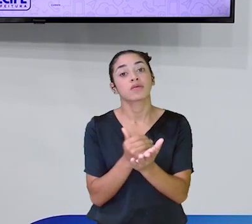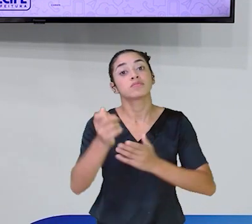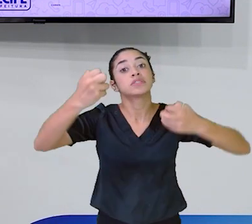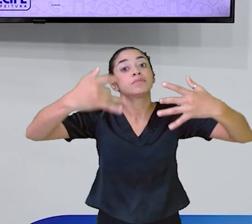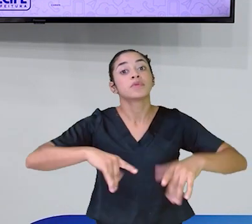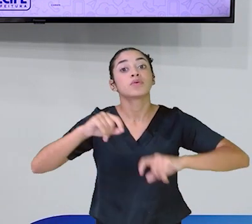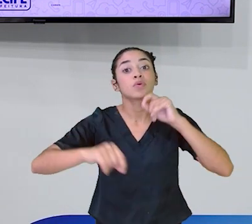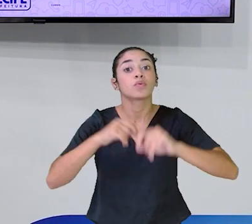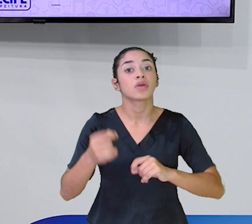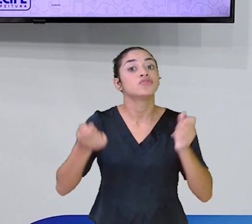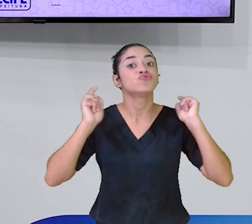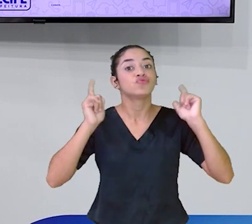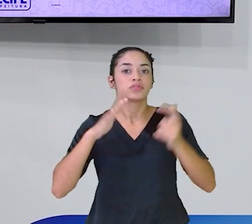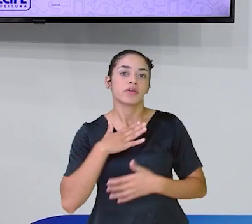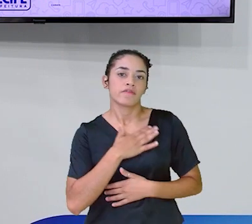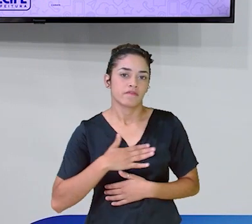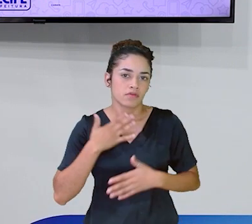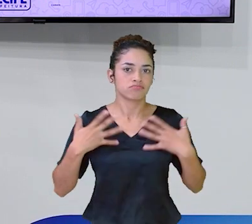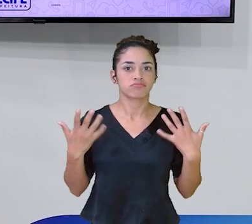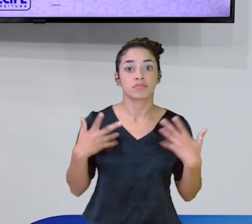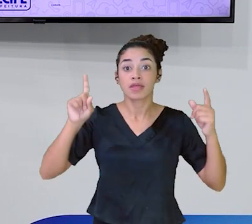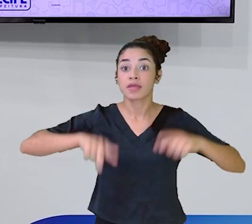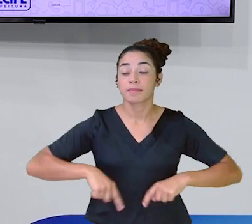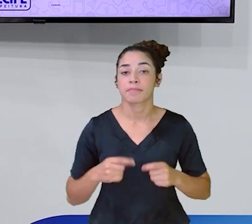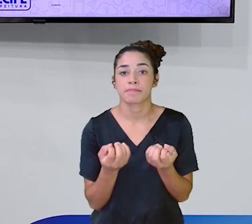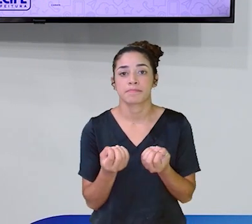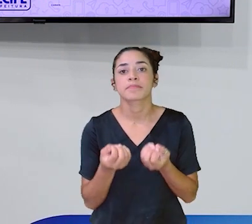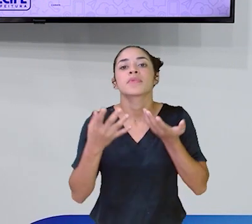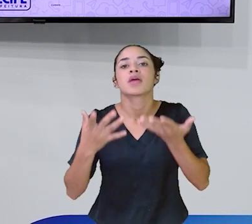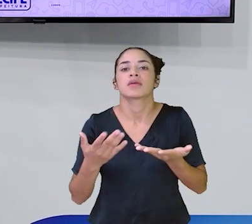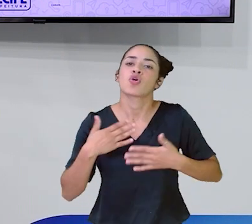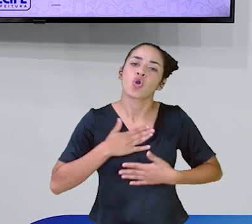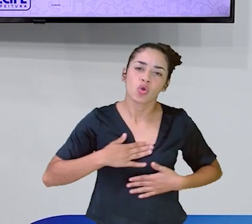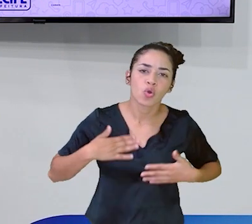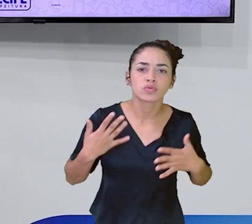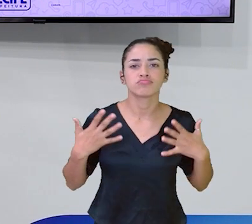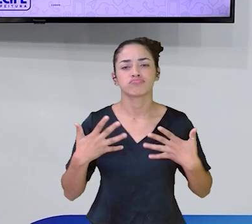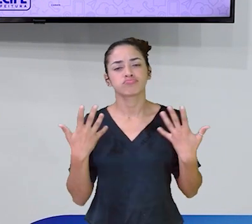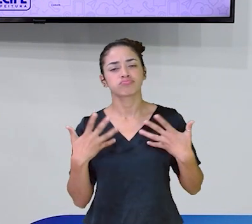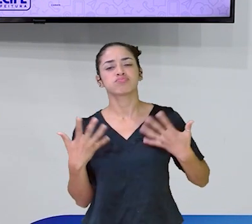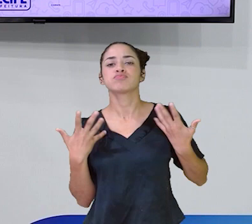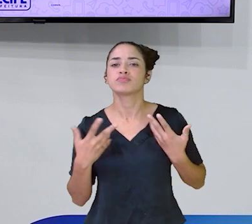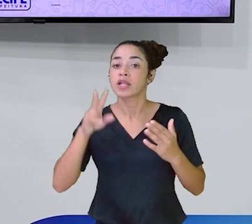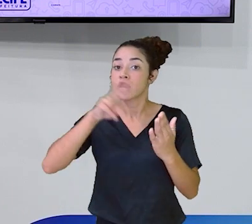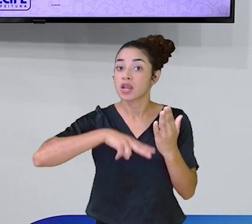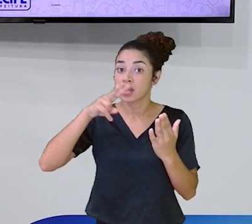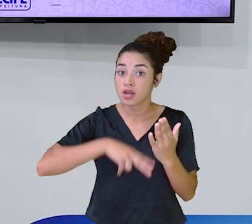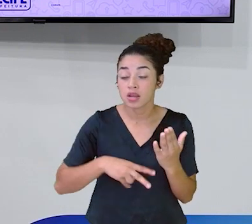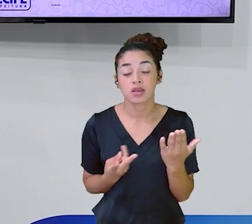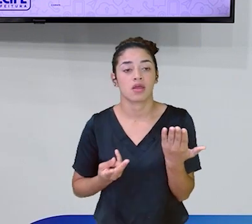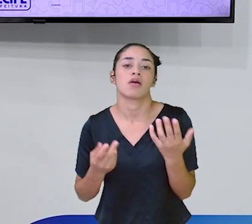questão da diversão. É para entreter, é para você, leitor,